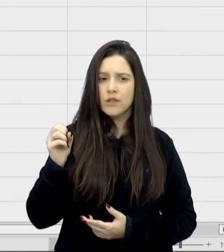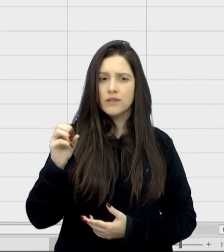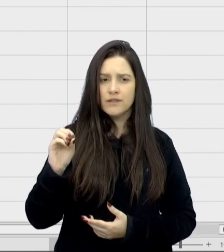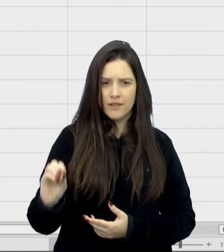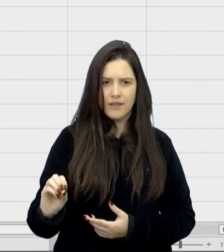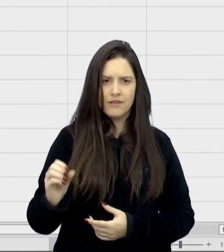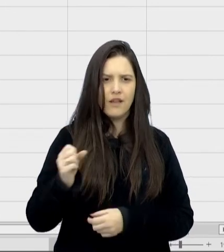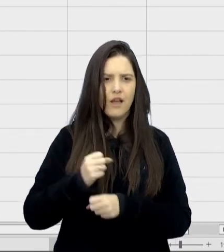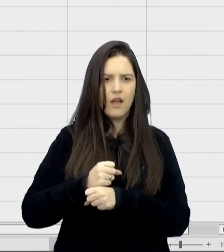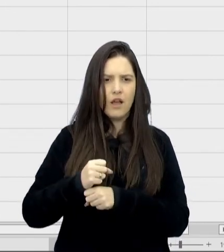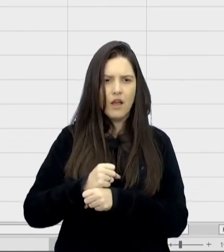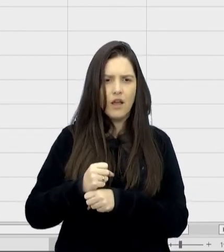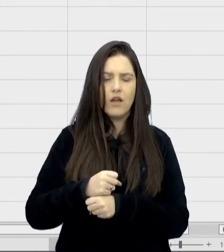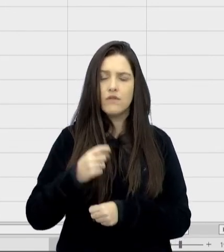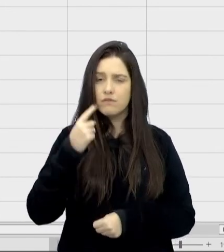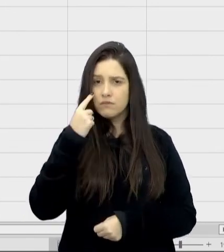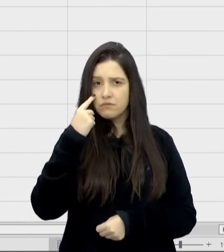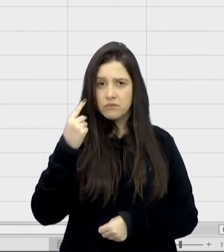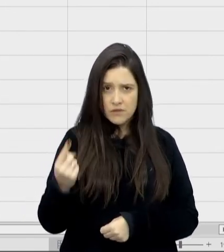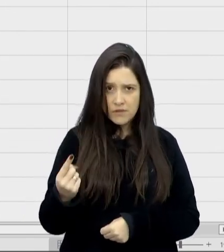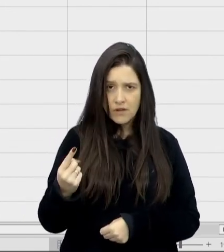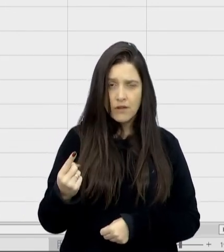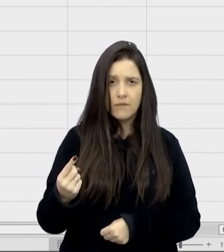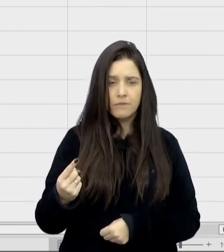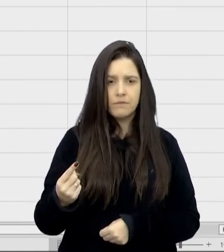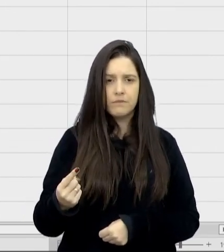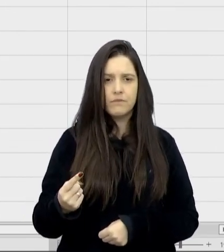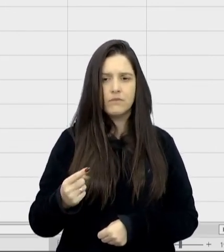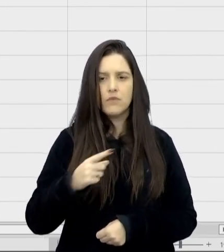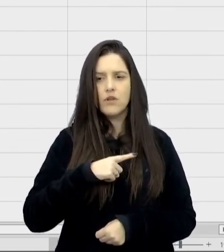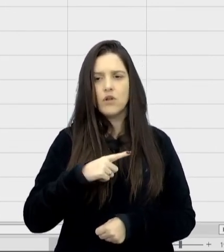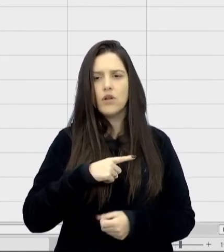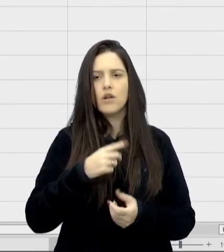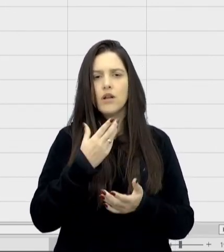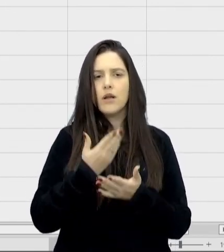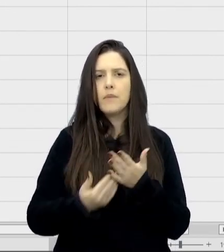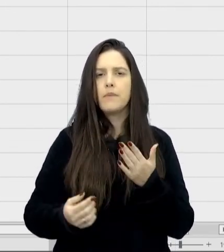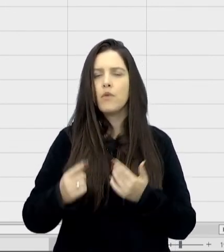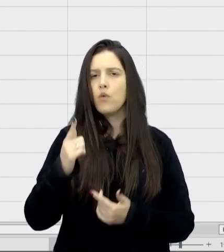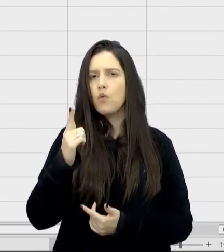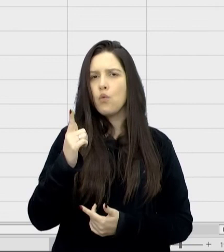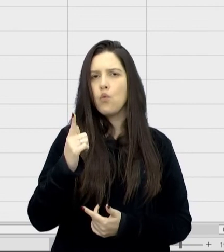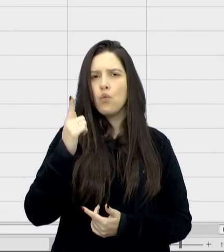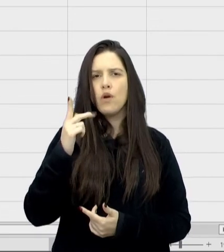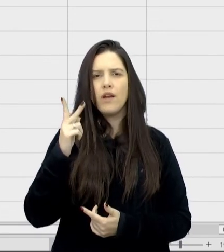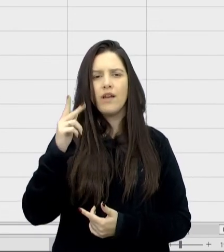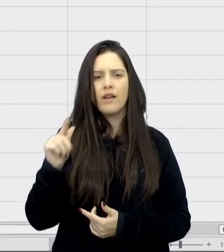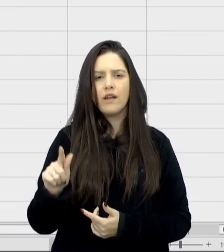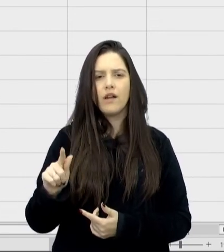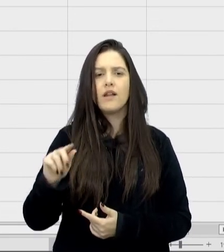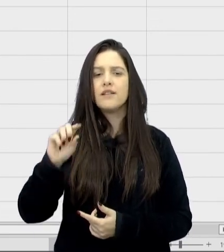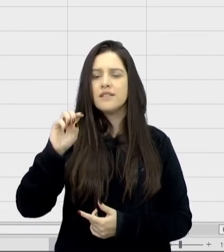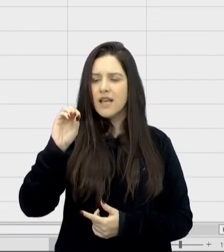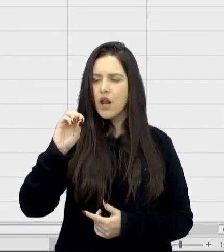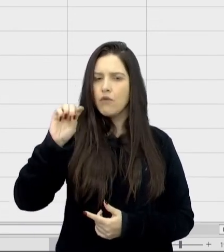anos, ainda vai ter desse 1 kg de rádio aí na natureza,